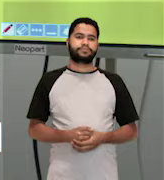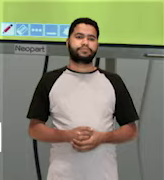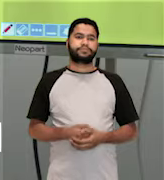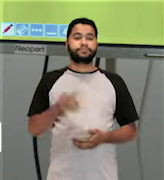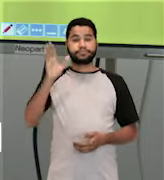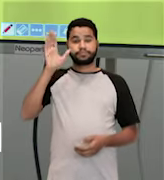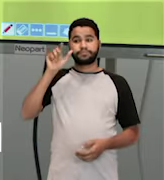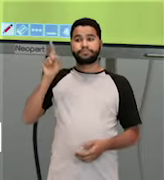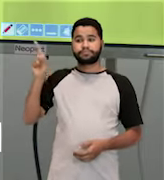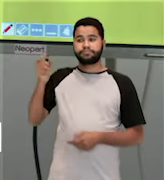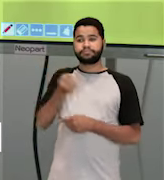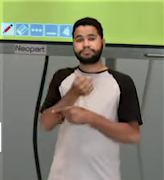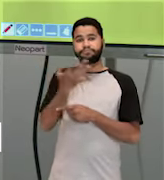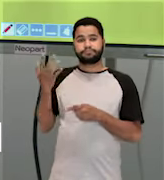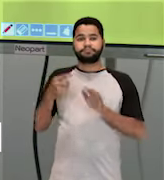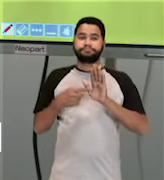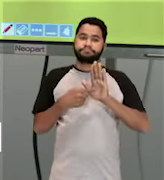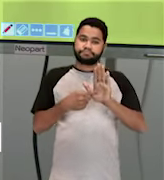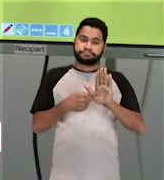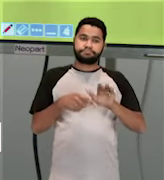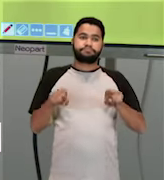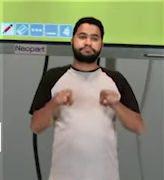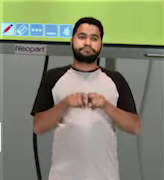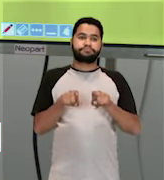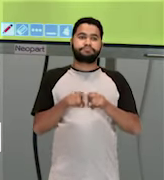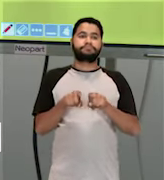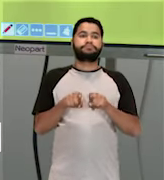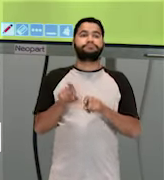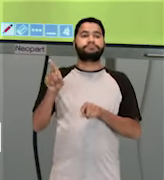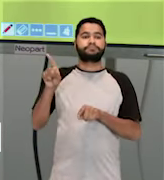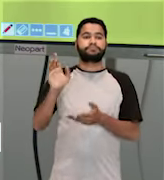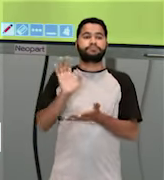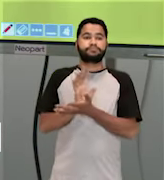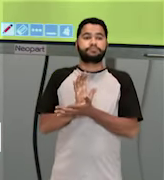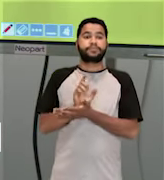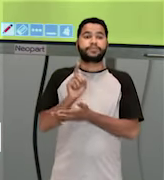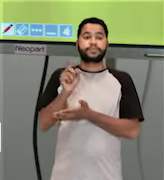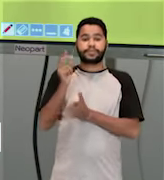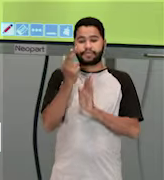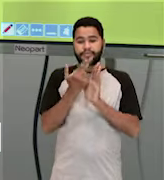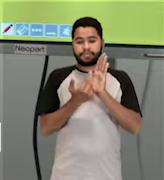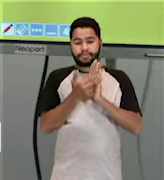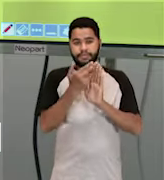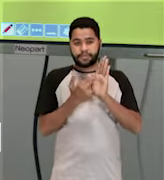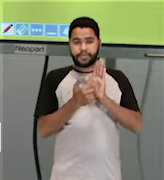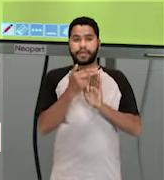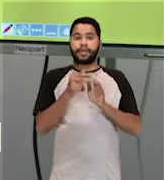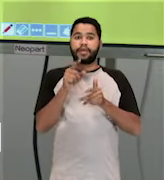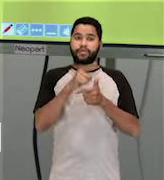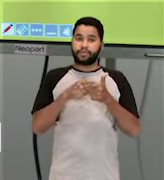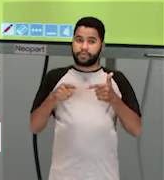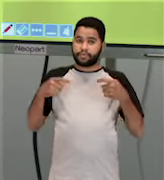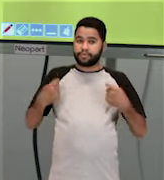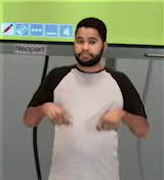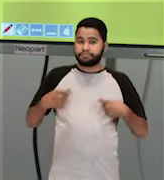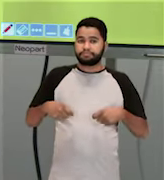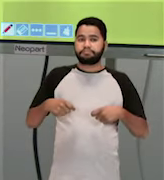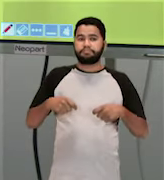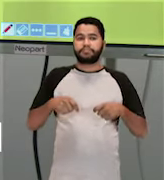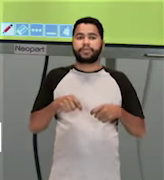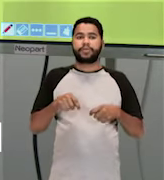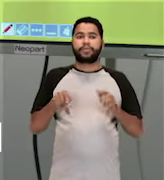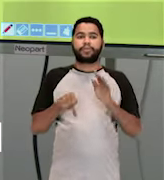Observe a fração representada pela parte pintada da figura. Faça as divisões necessárias na reta e marque a